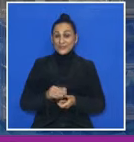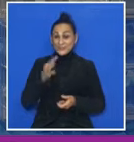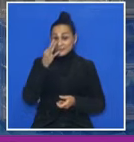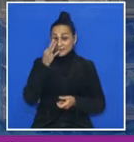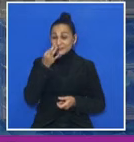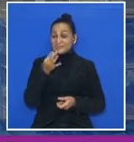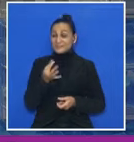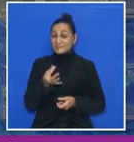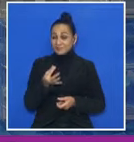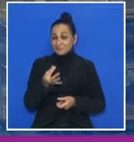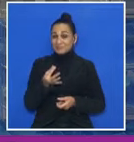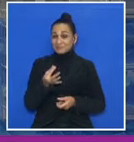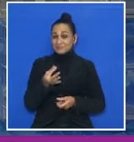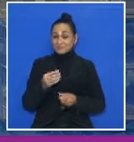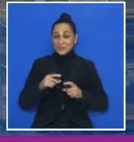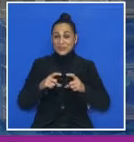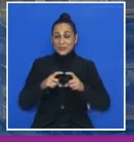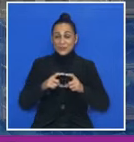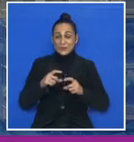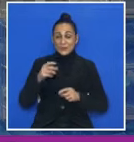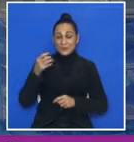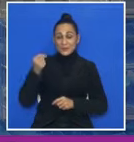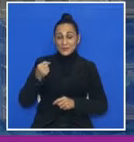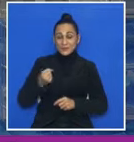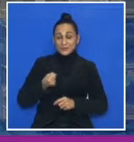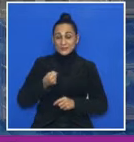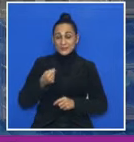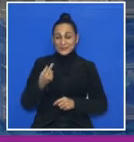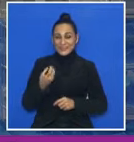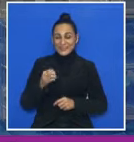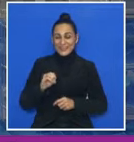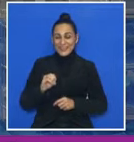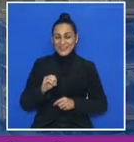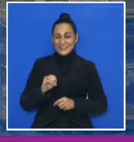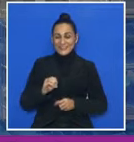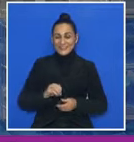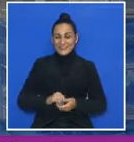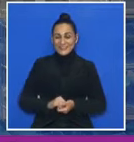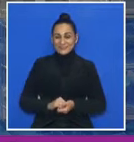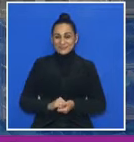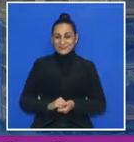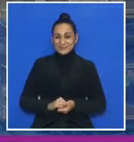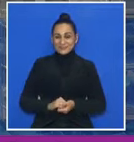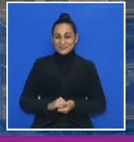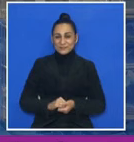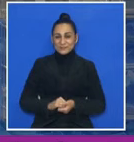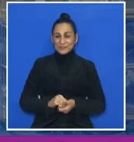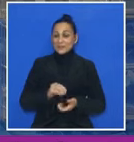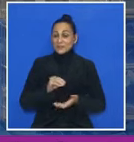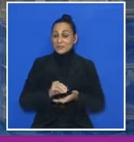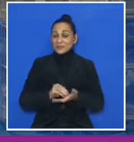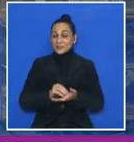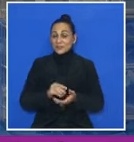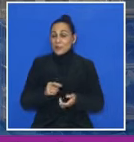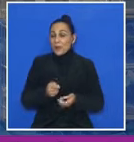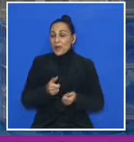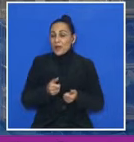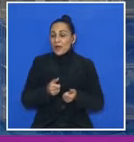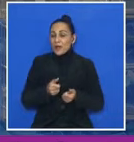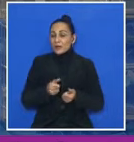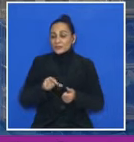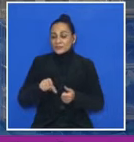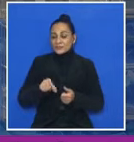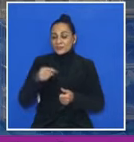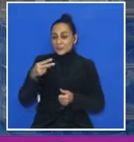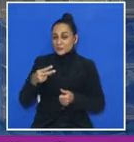Fique atento. Bola branca, número 10. Branca, 10. Falta pouco, faltam apenas 2